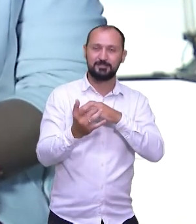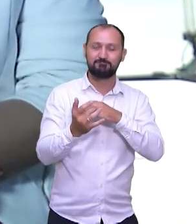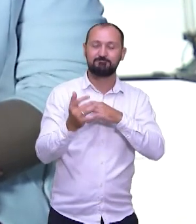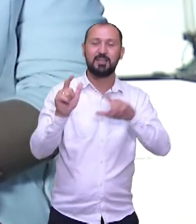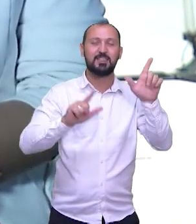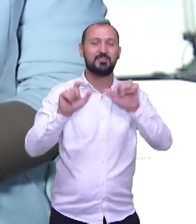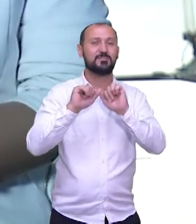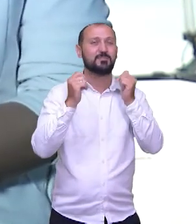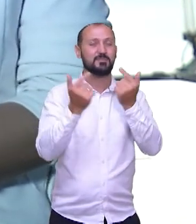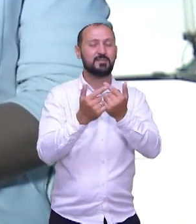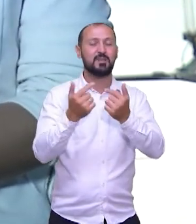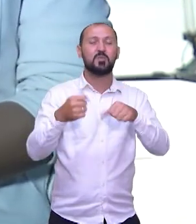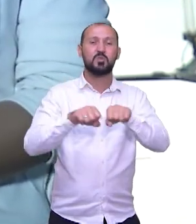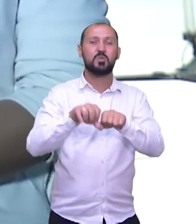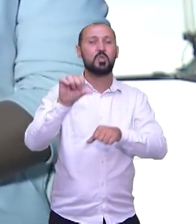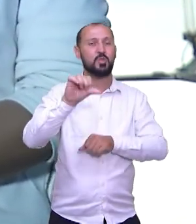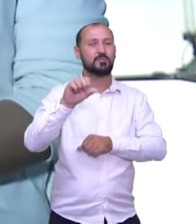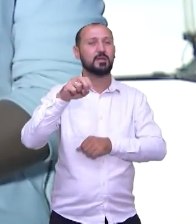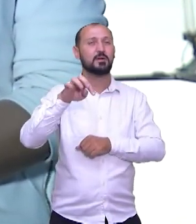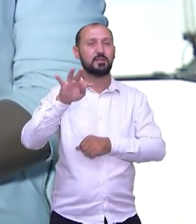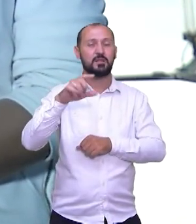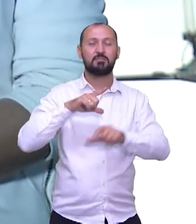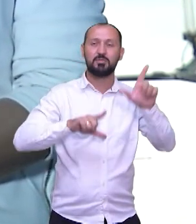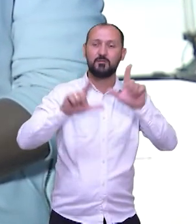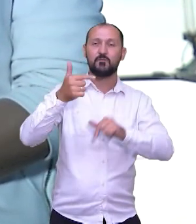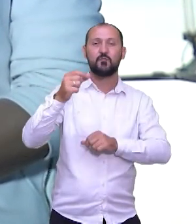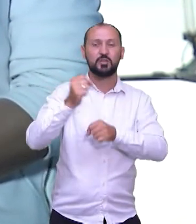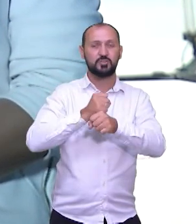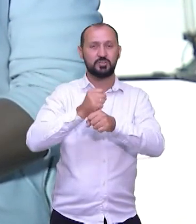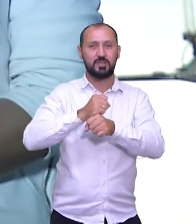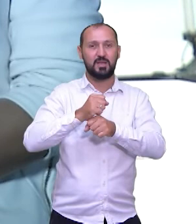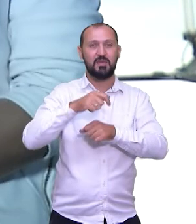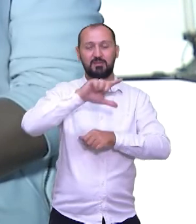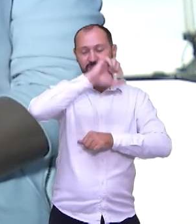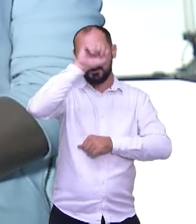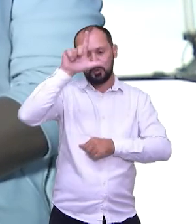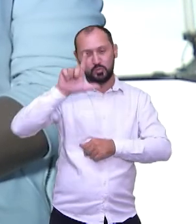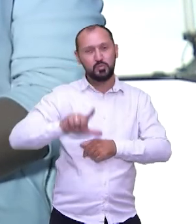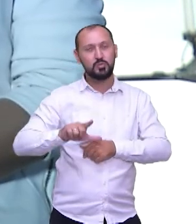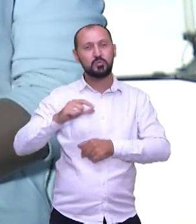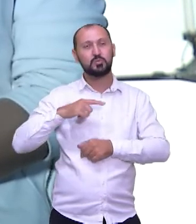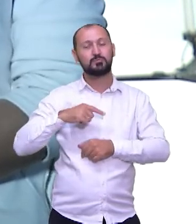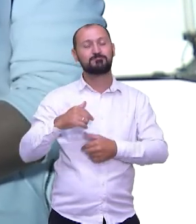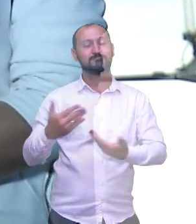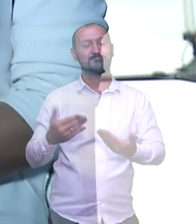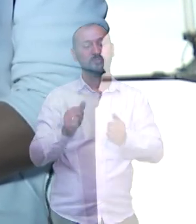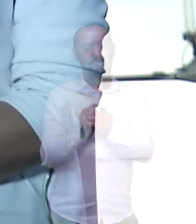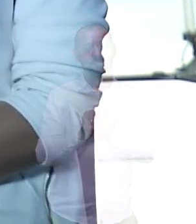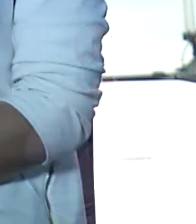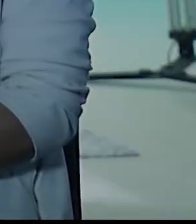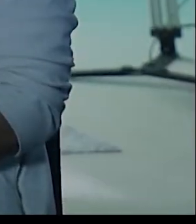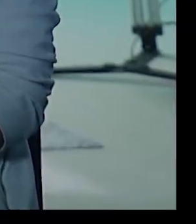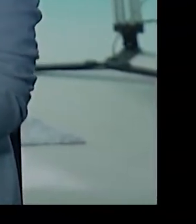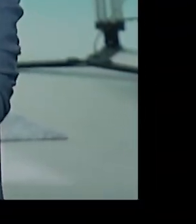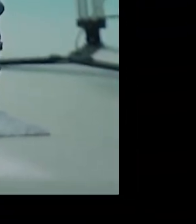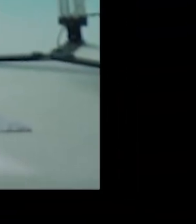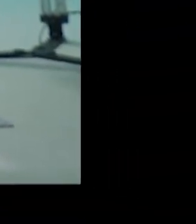mídias sociais da TV Assembleia, canal 9 da NET. TV Alemes, 20 anos, a TV da gente, de IMS.